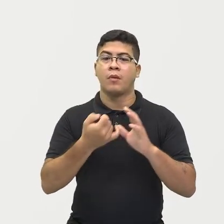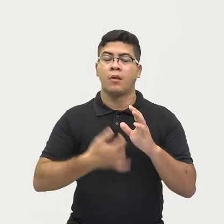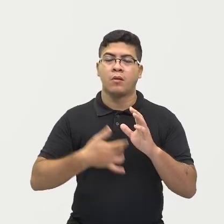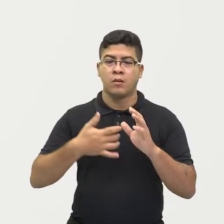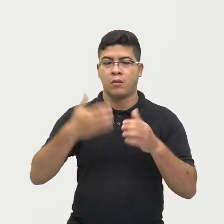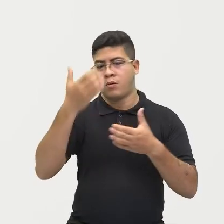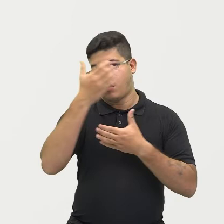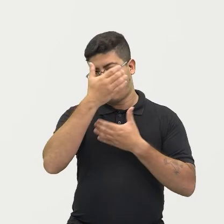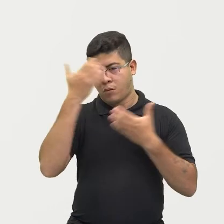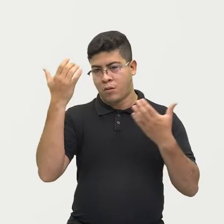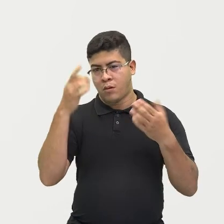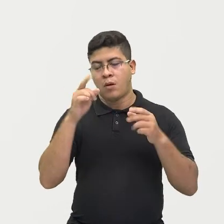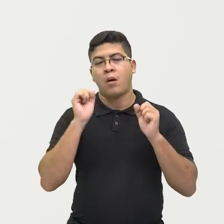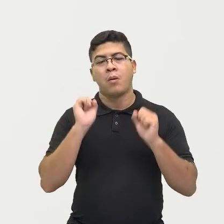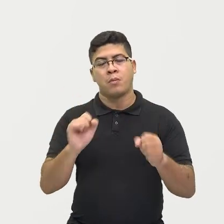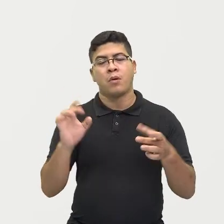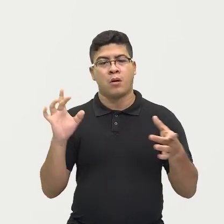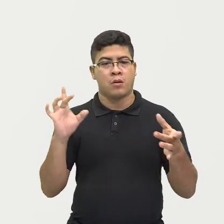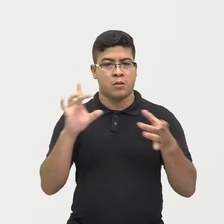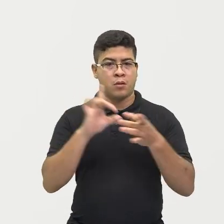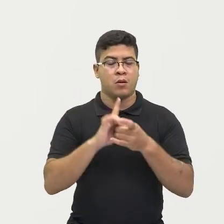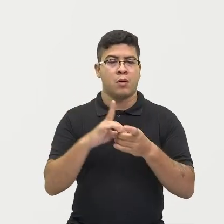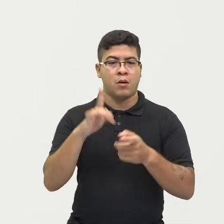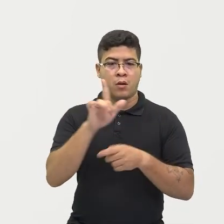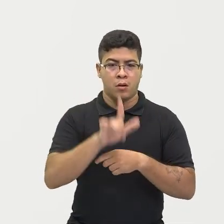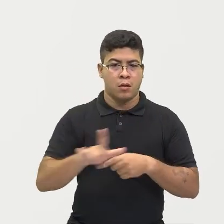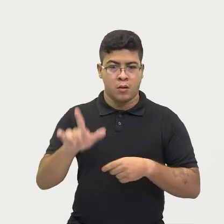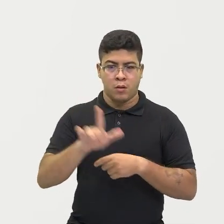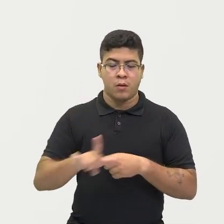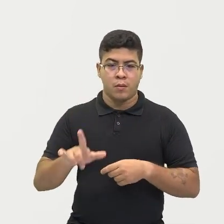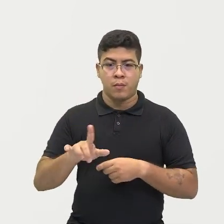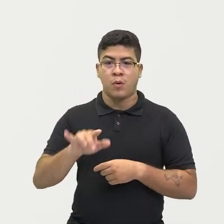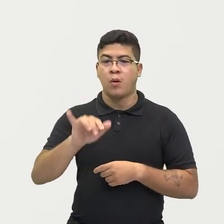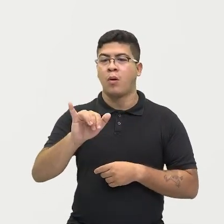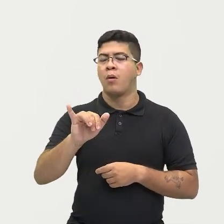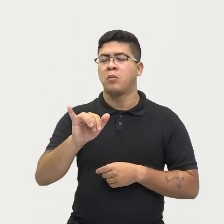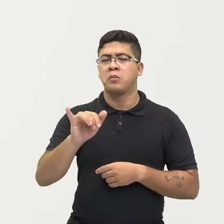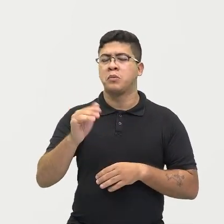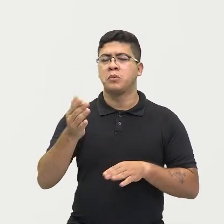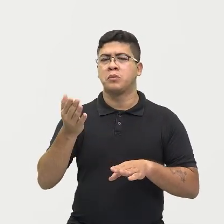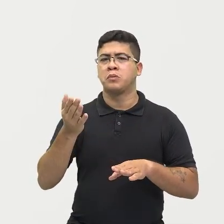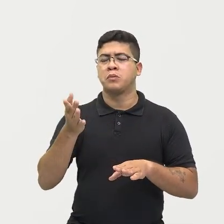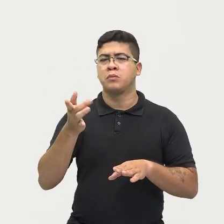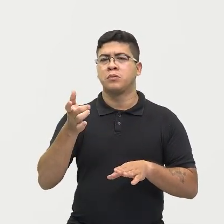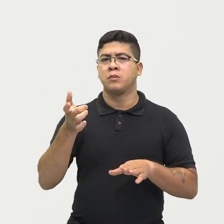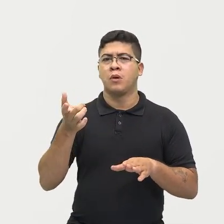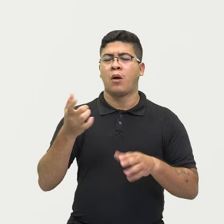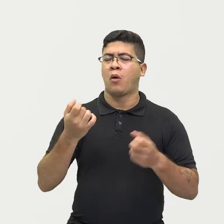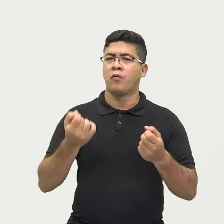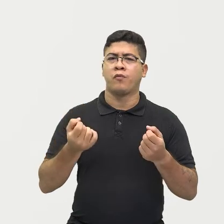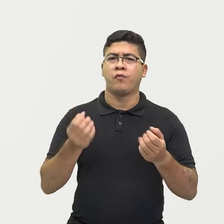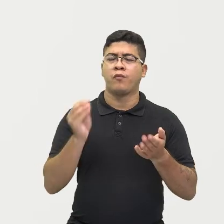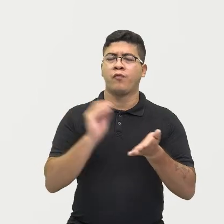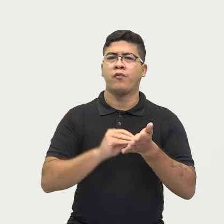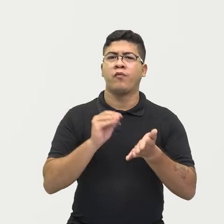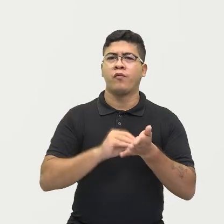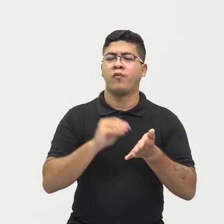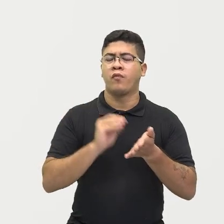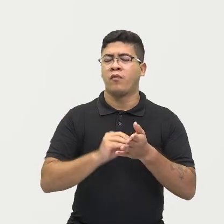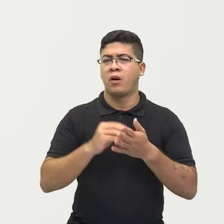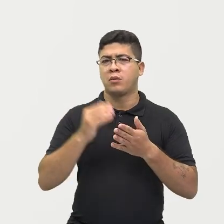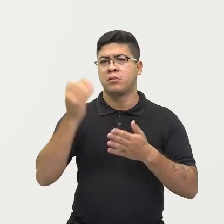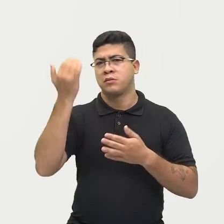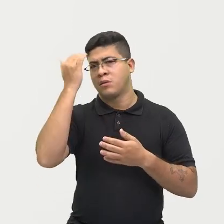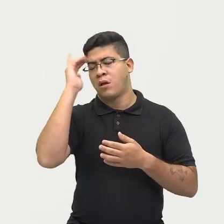do cubismo que podem ser associadas à literatura são o ilogismo, o ilógico, né? A falta de lógica, o absurdo, a